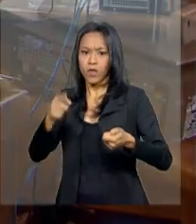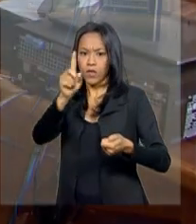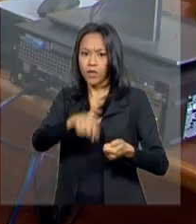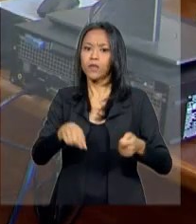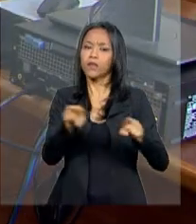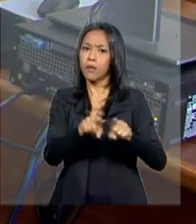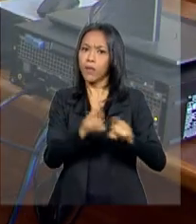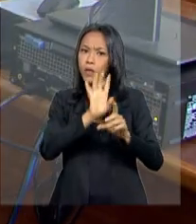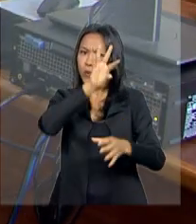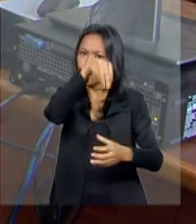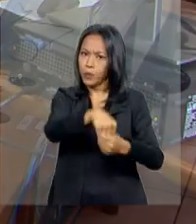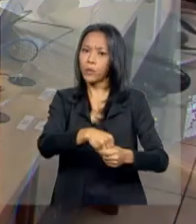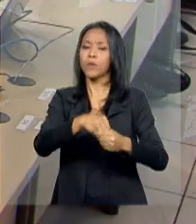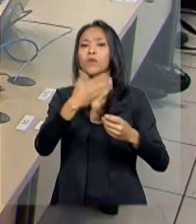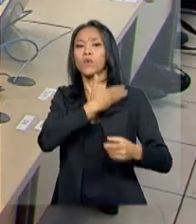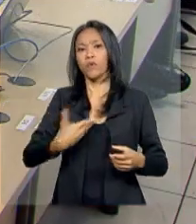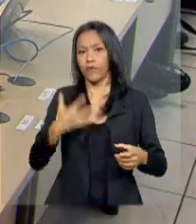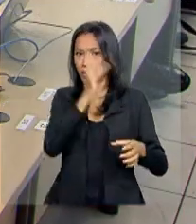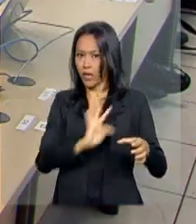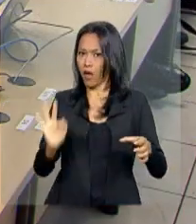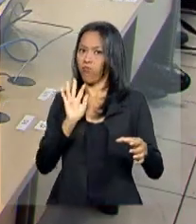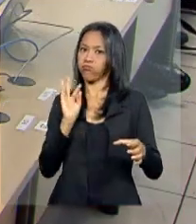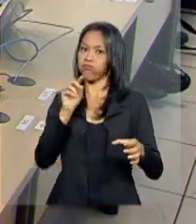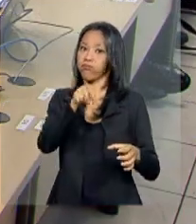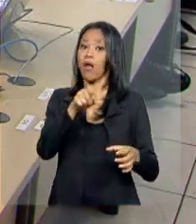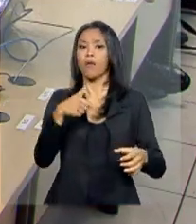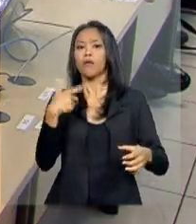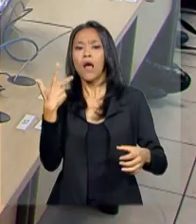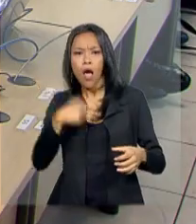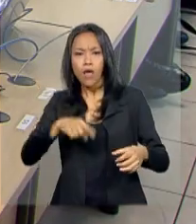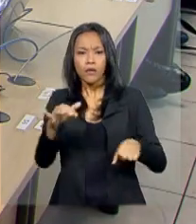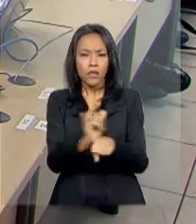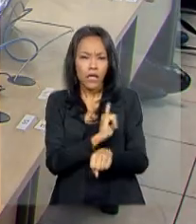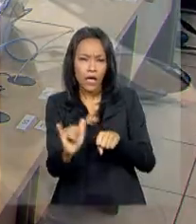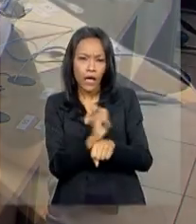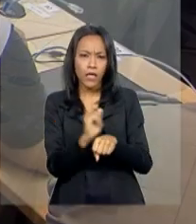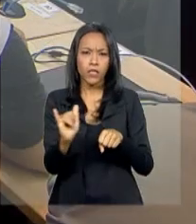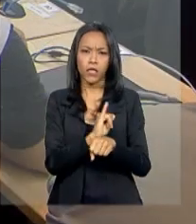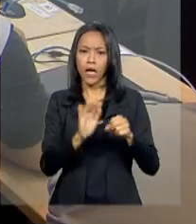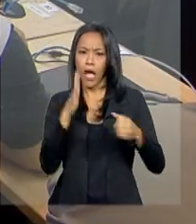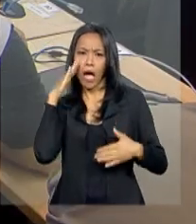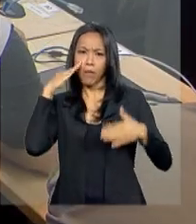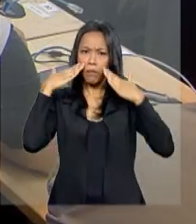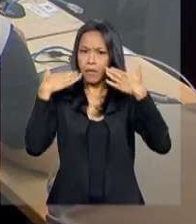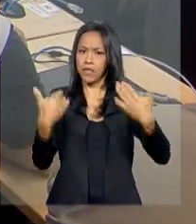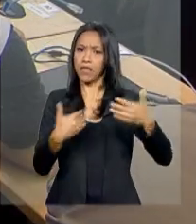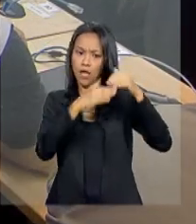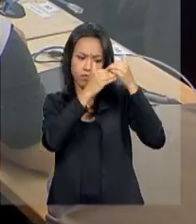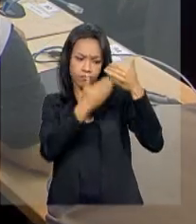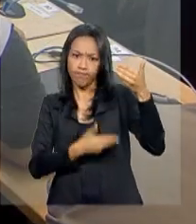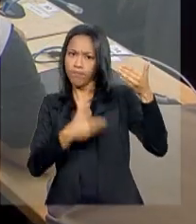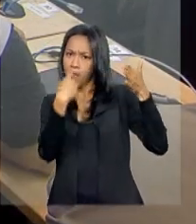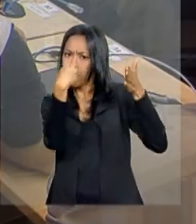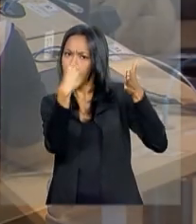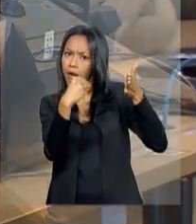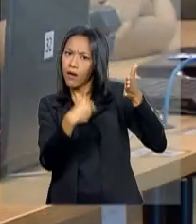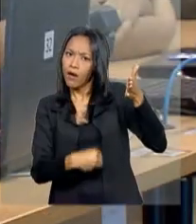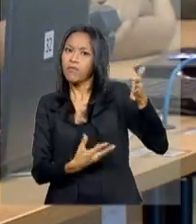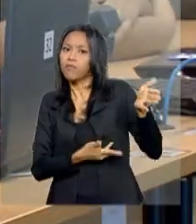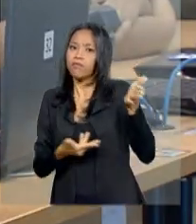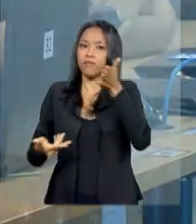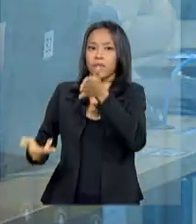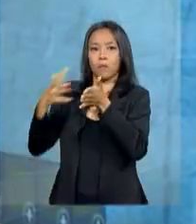Gabinete de Intervenção Federal. As atividades seguem um plano estratégico apresentado pelo interventor ao presidente da República.